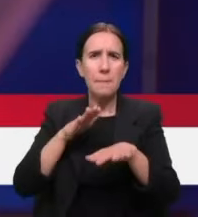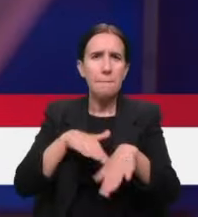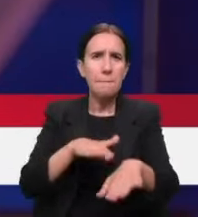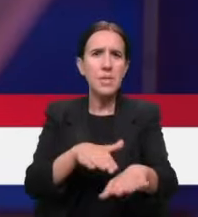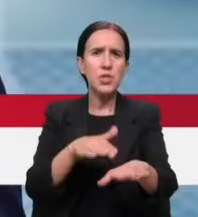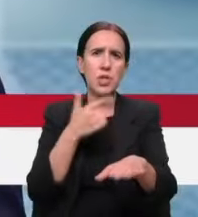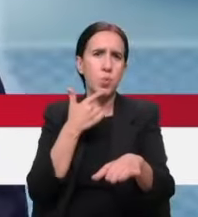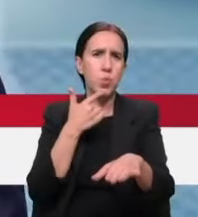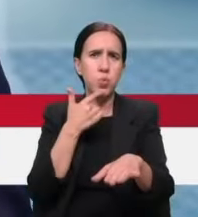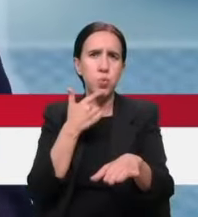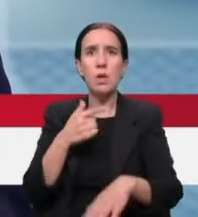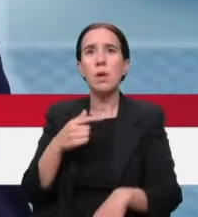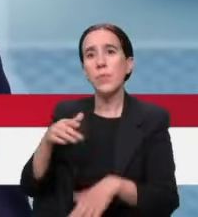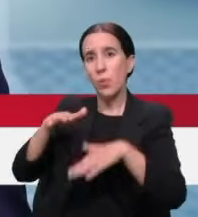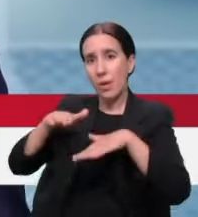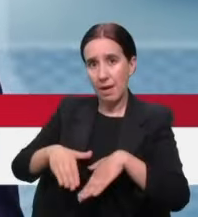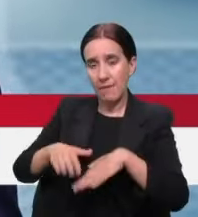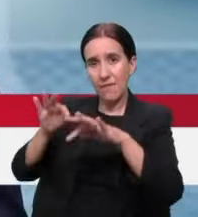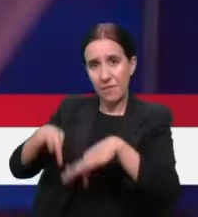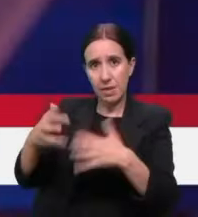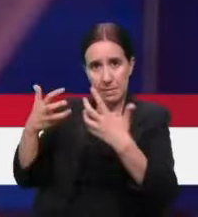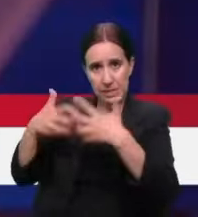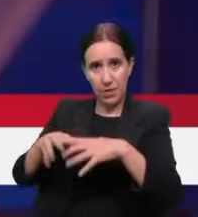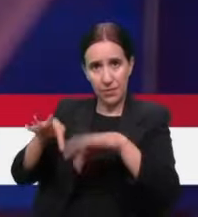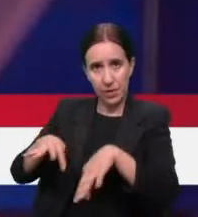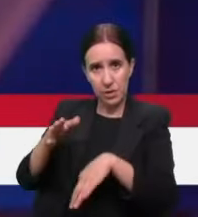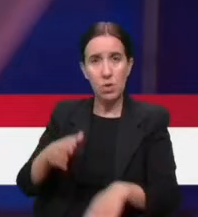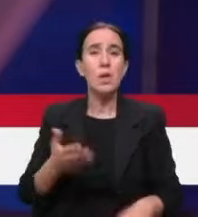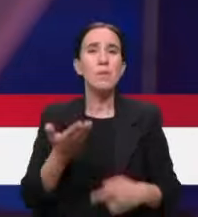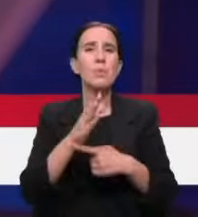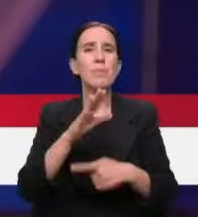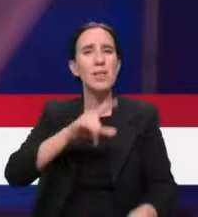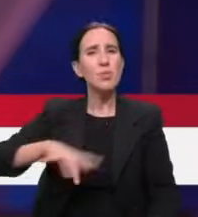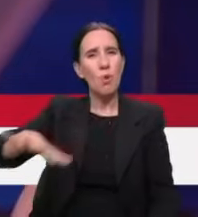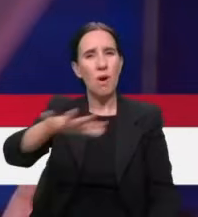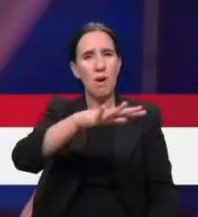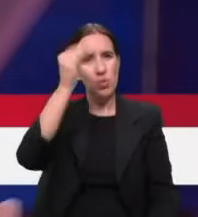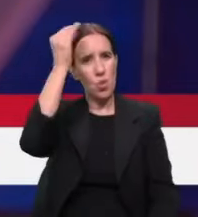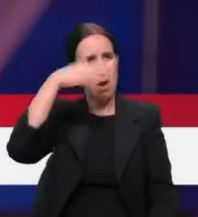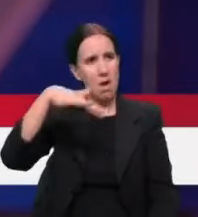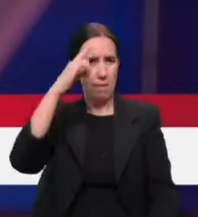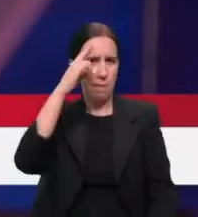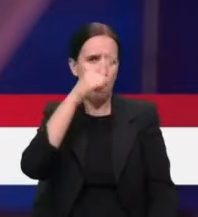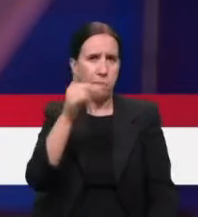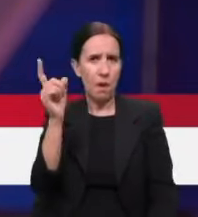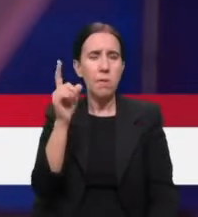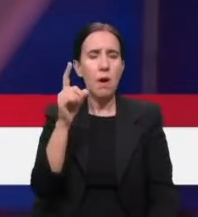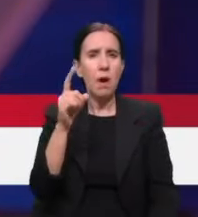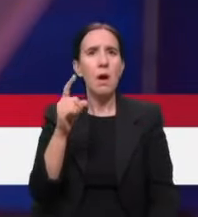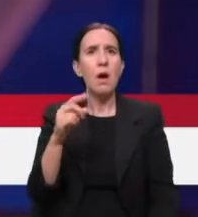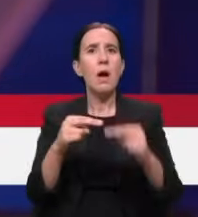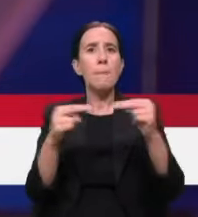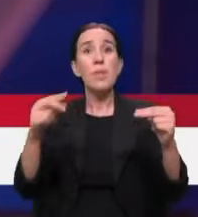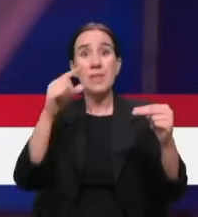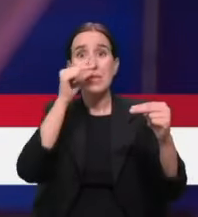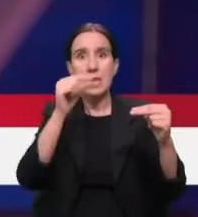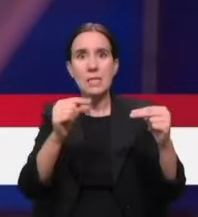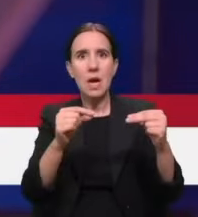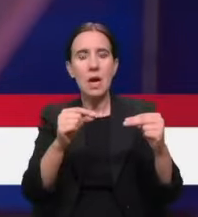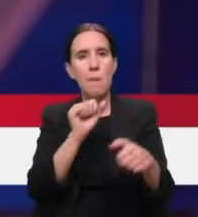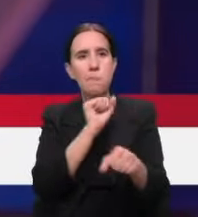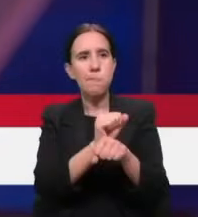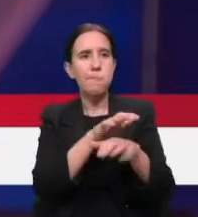só acabavam as greves, como acabavam os sindicatos, é isso? Na zona de Lisboa, por exemplo, já sabe, toda a gente sabe, quando entopa Ponte Salazar, Lisboa para